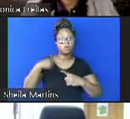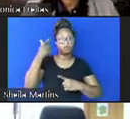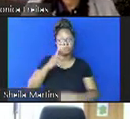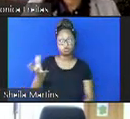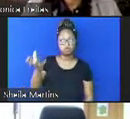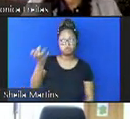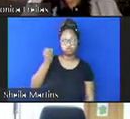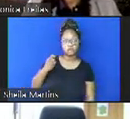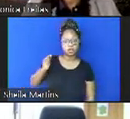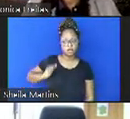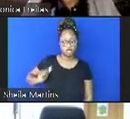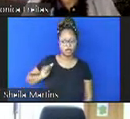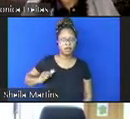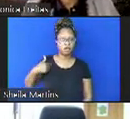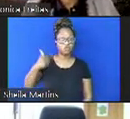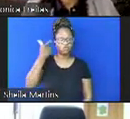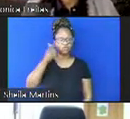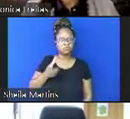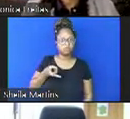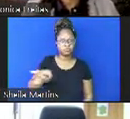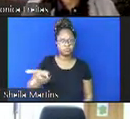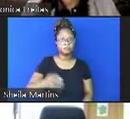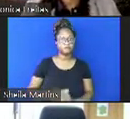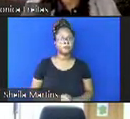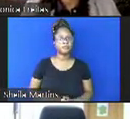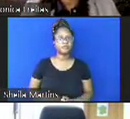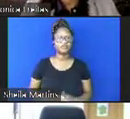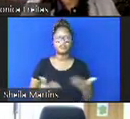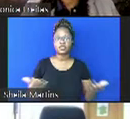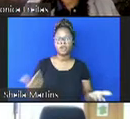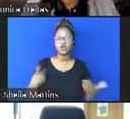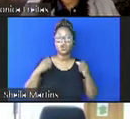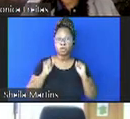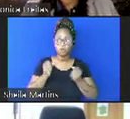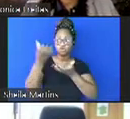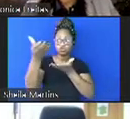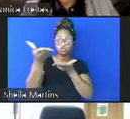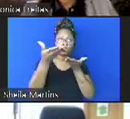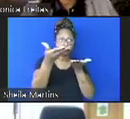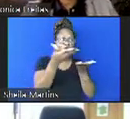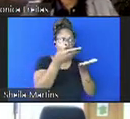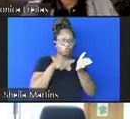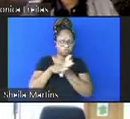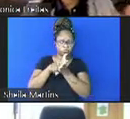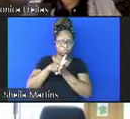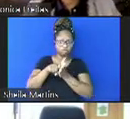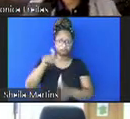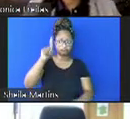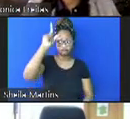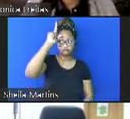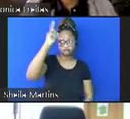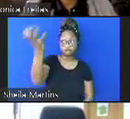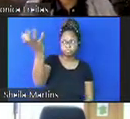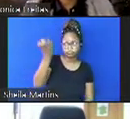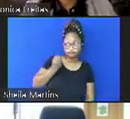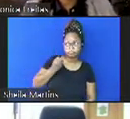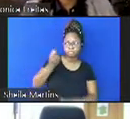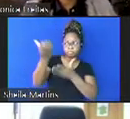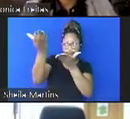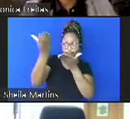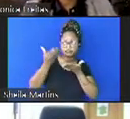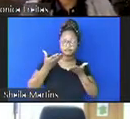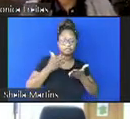humboldtiano, né? E daí você também pode, por exemplo, convidar um pesquisador da Alemanha para vir para o seu laboratório, dar uma palestra,